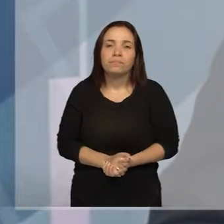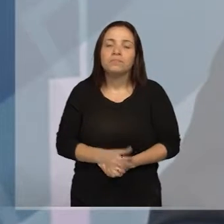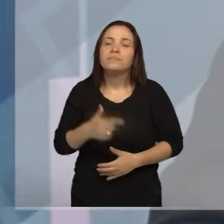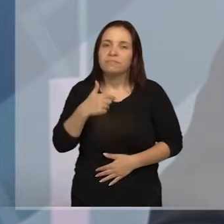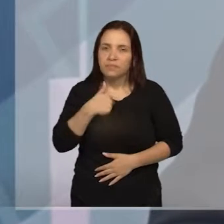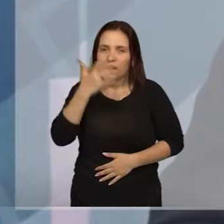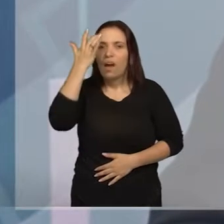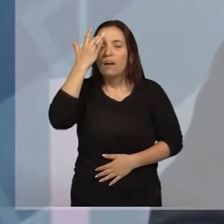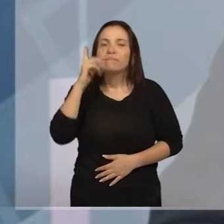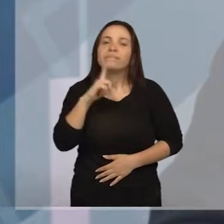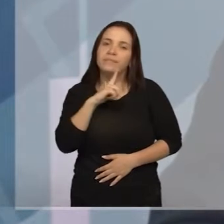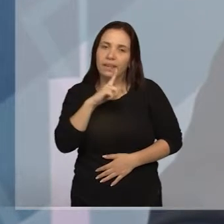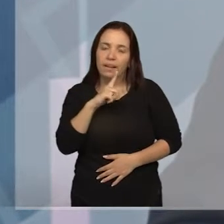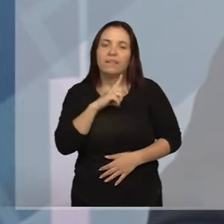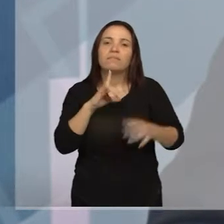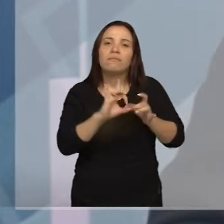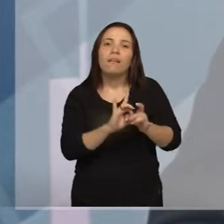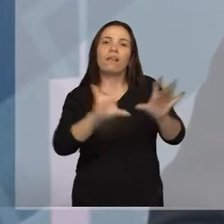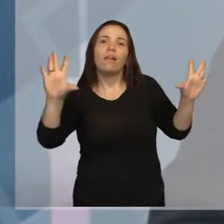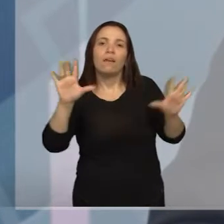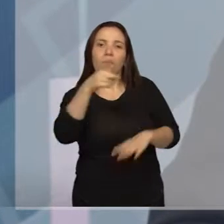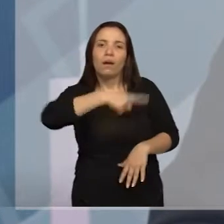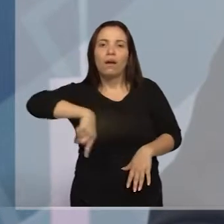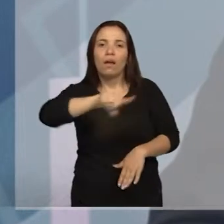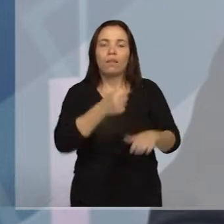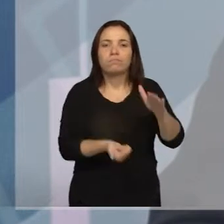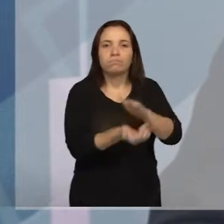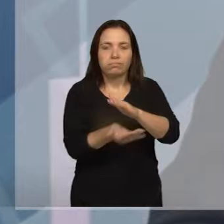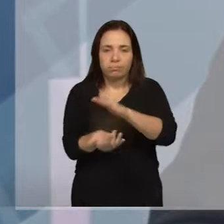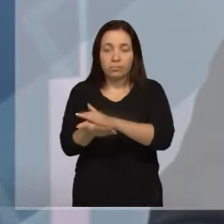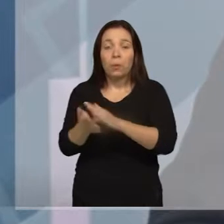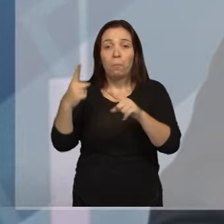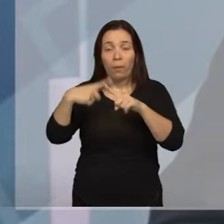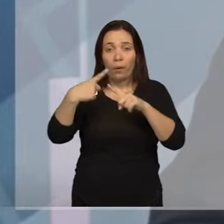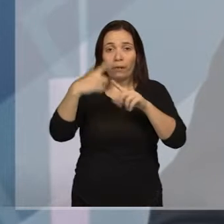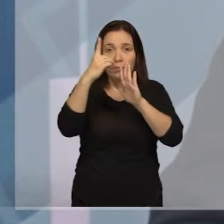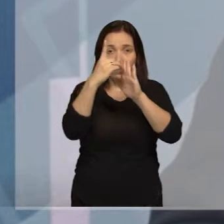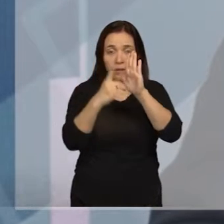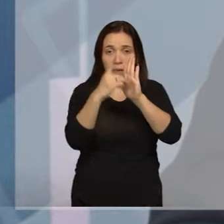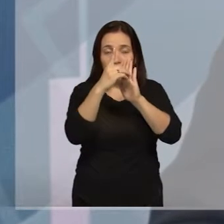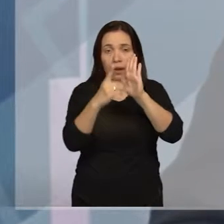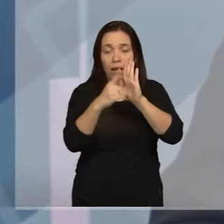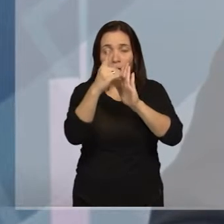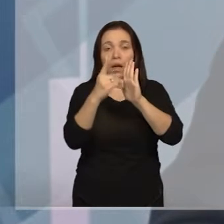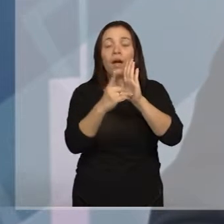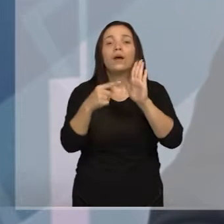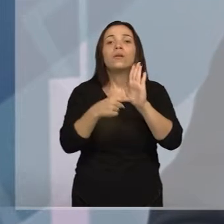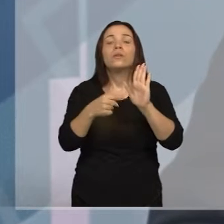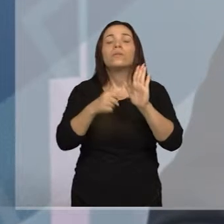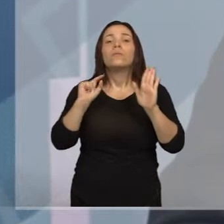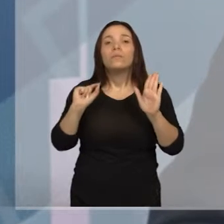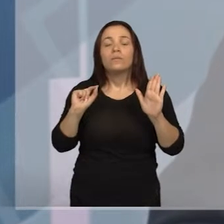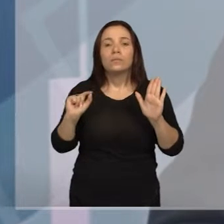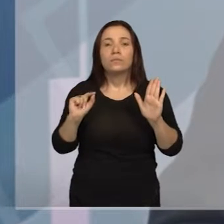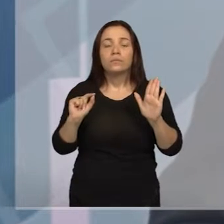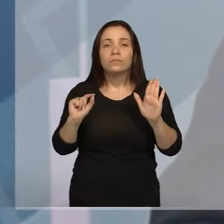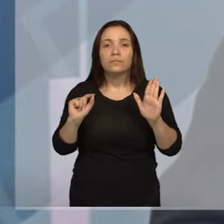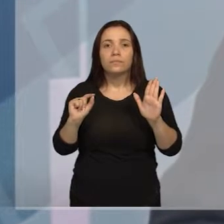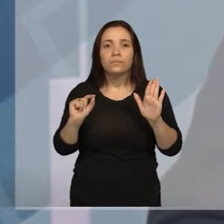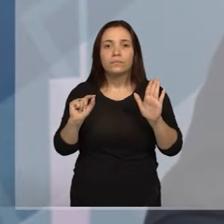existe um afrouxamento nesse sentido. Né? O decreto, ele objetiva, de certa forma,